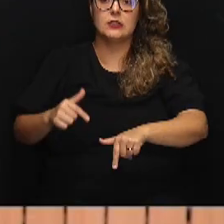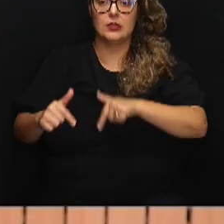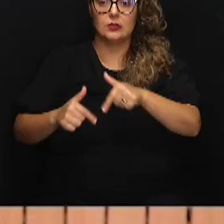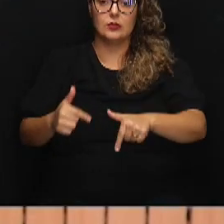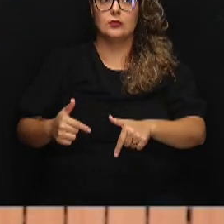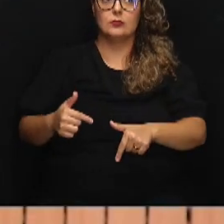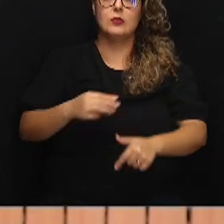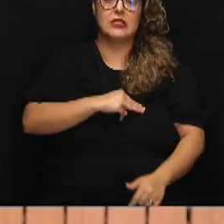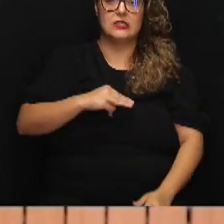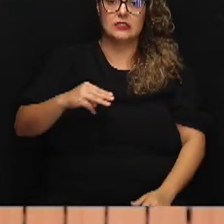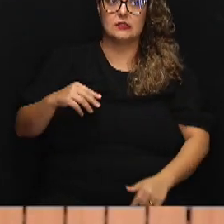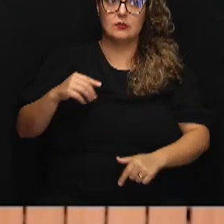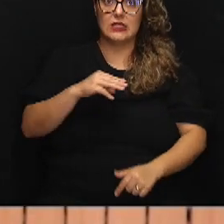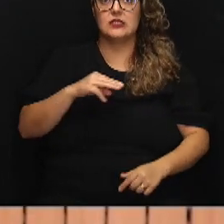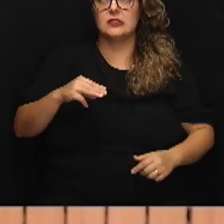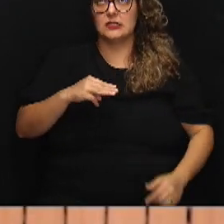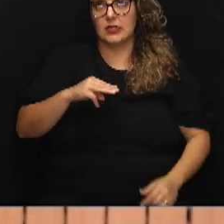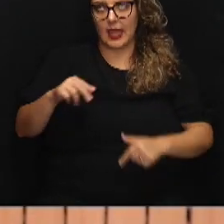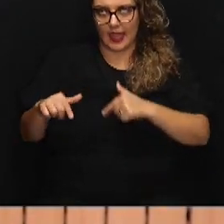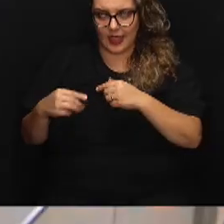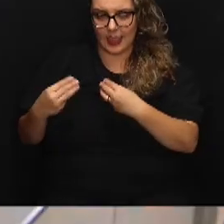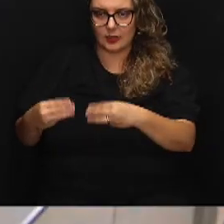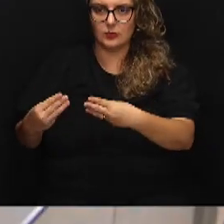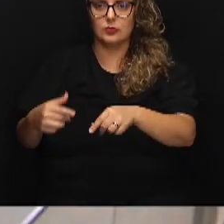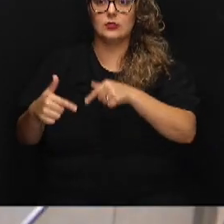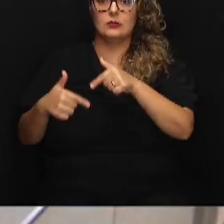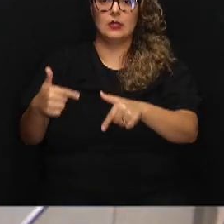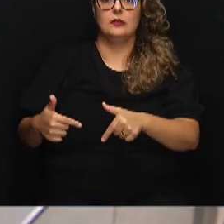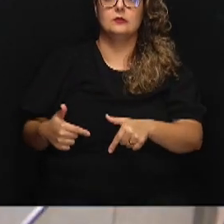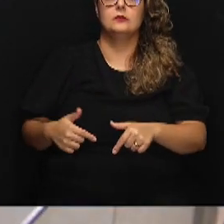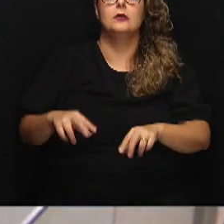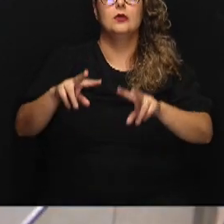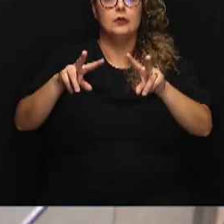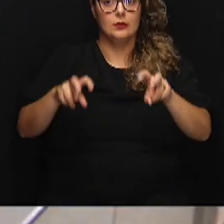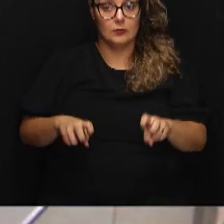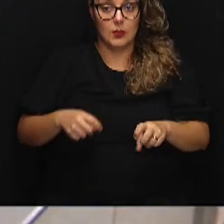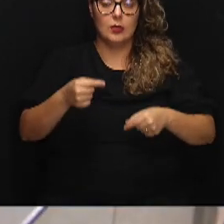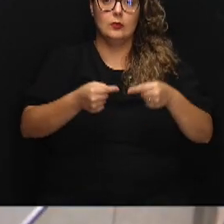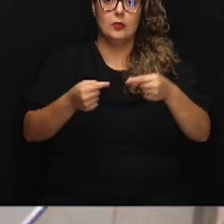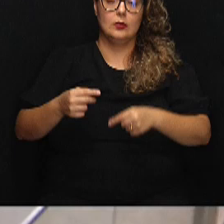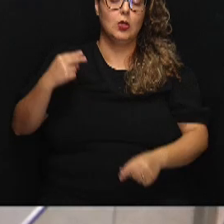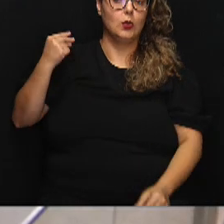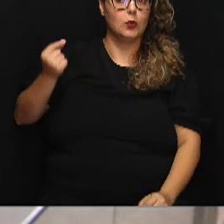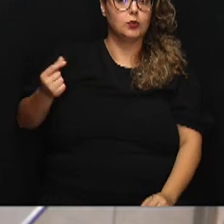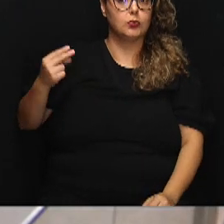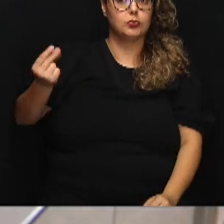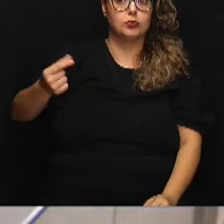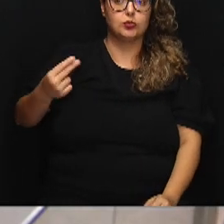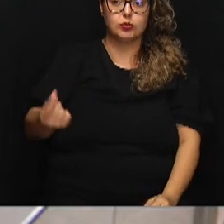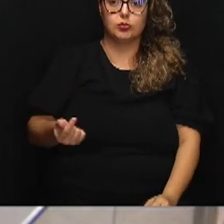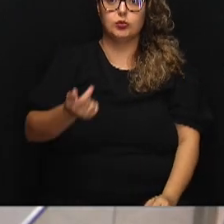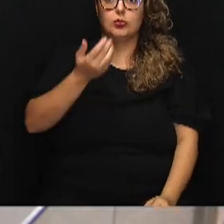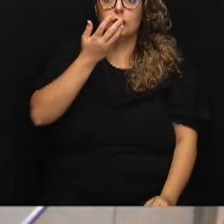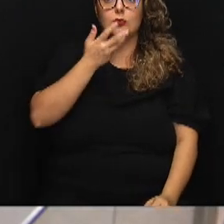Mota, comenta que a discussão é uma pauta de longa data que ouvimos desde a nossa educação básica e